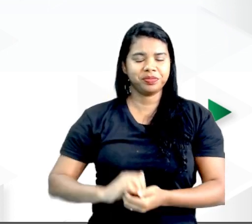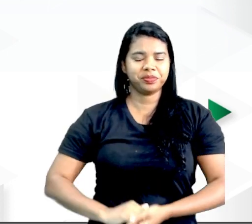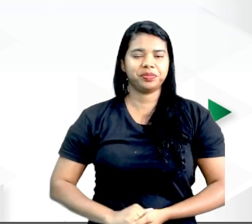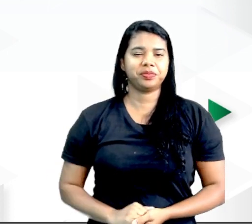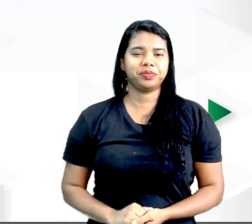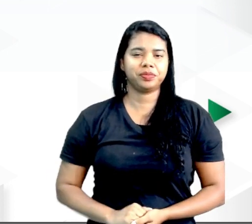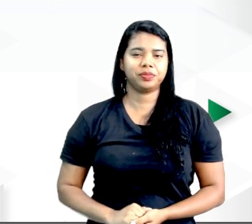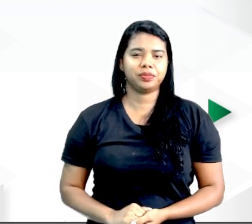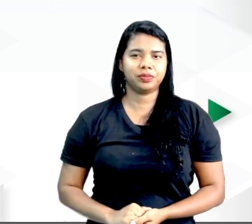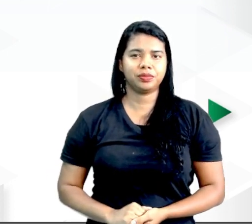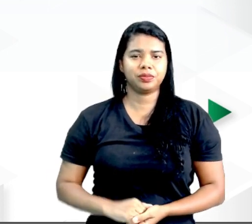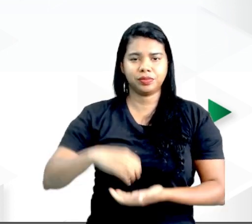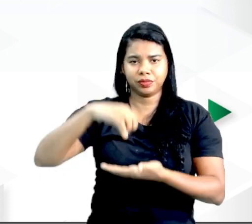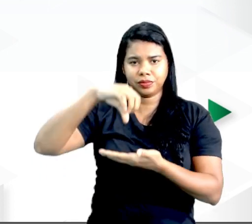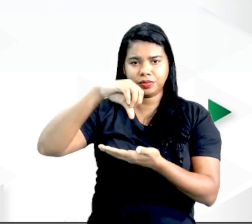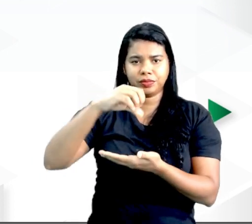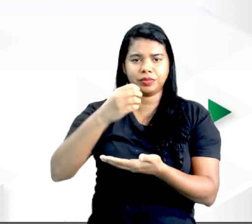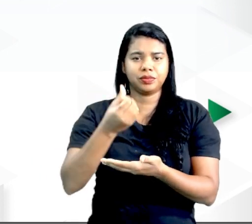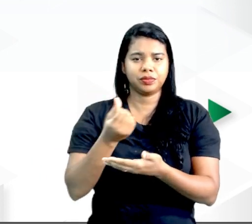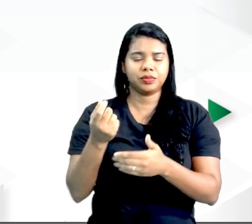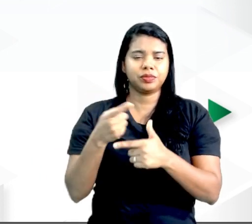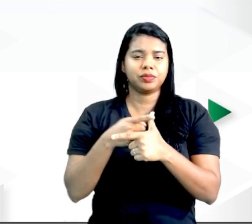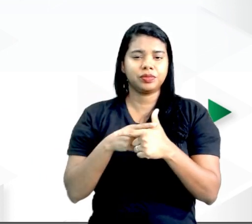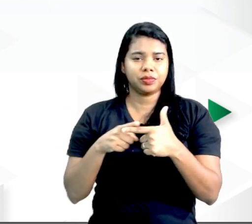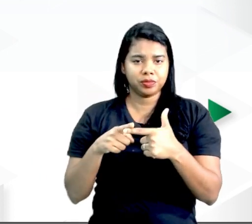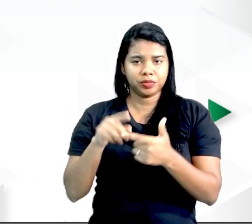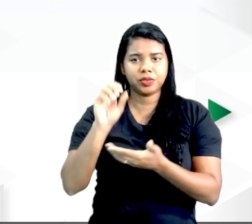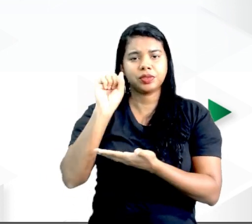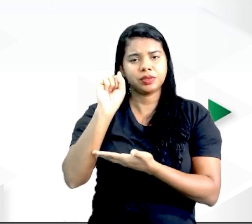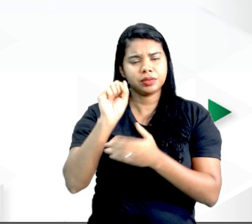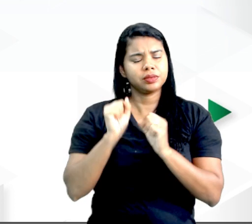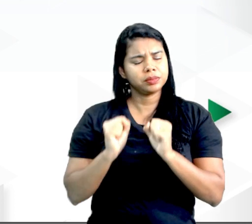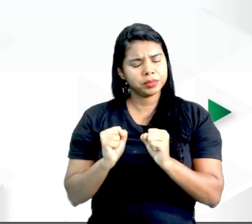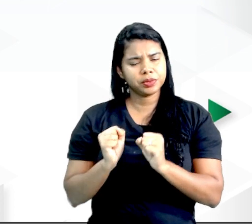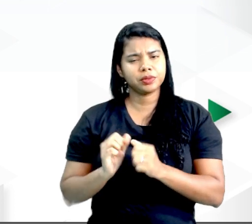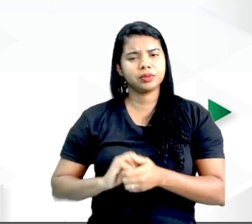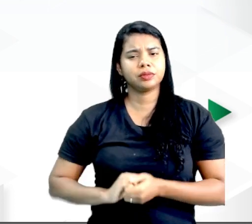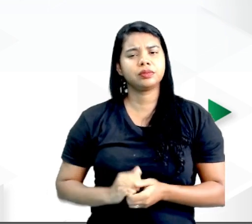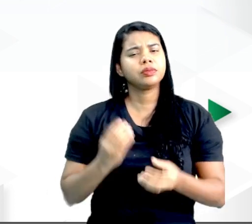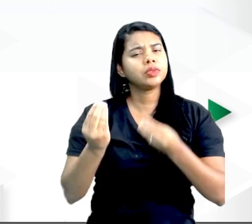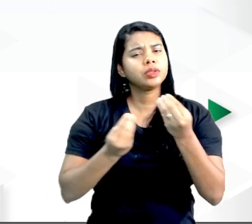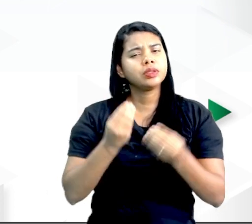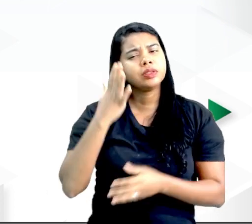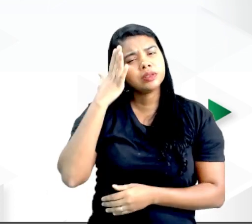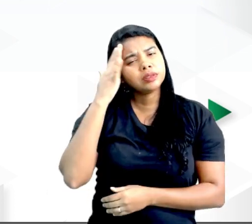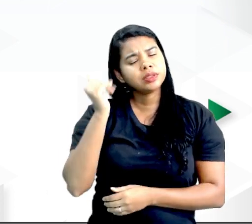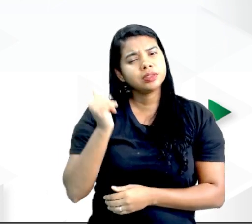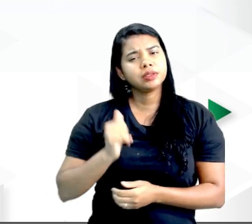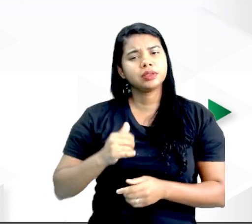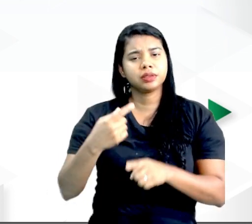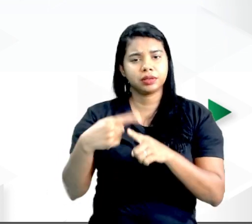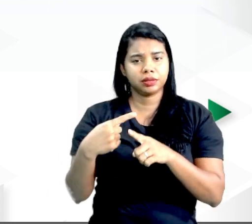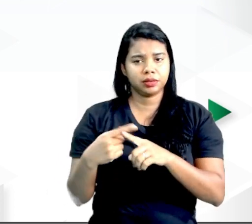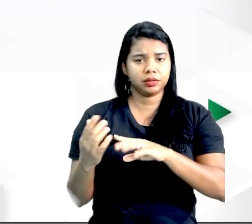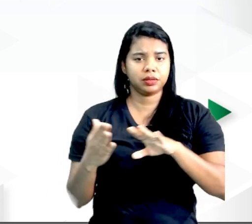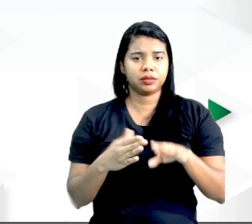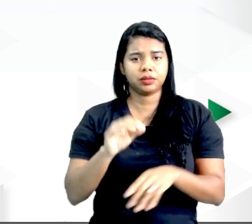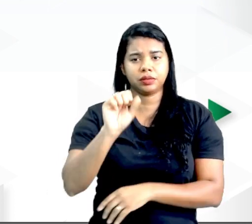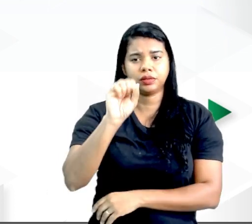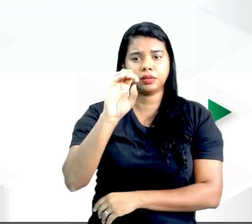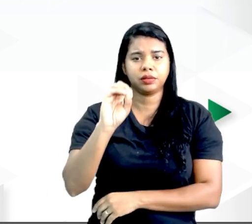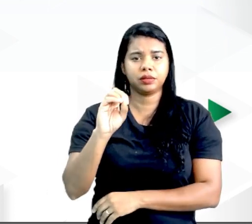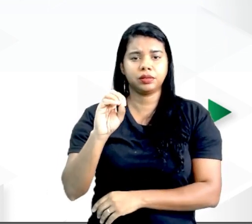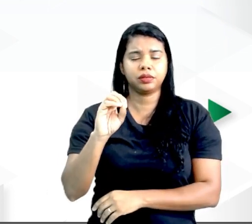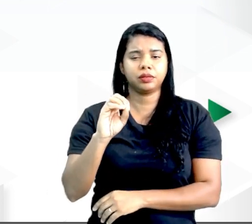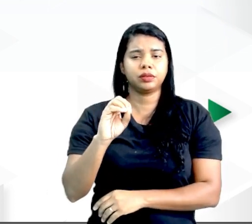né? 96 pode ser divisível por 8? Pode. Como é que o senhor sabe, professor? Porque 80 mais 16